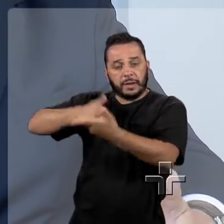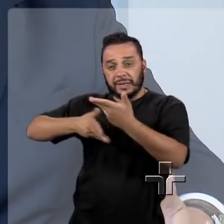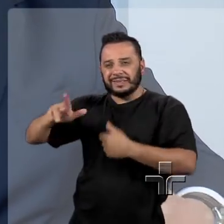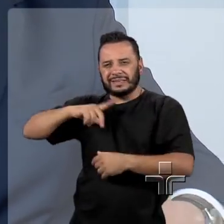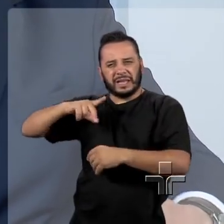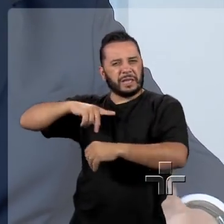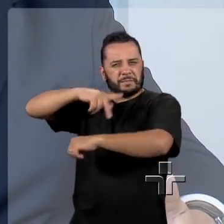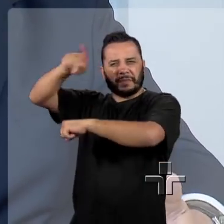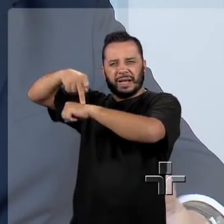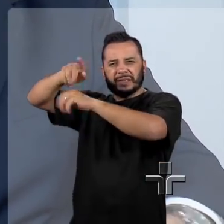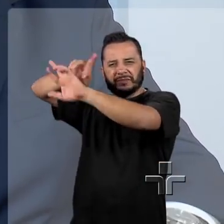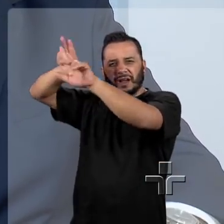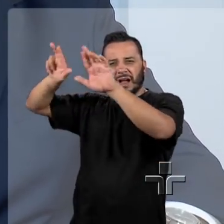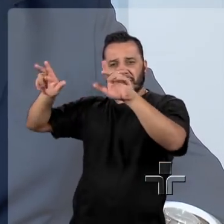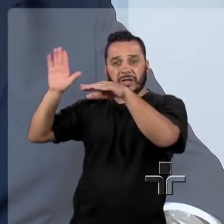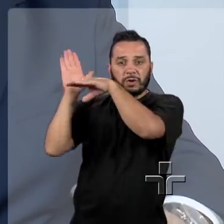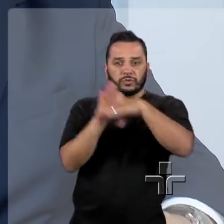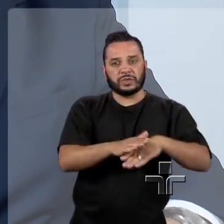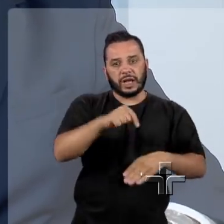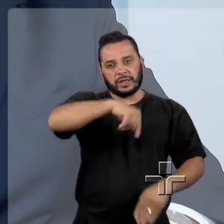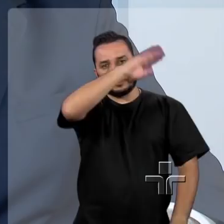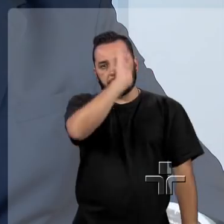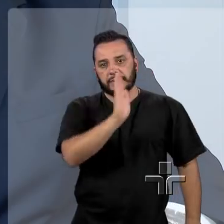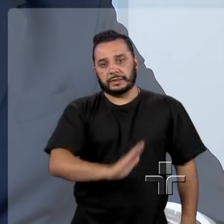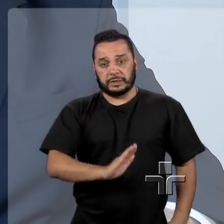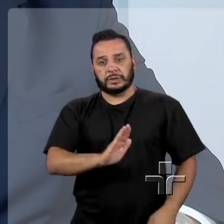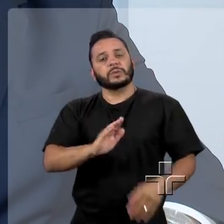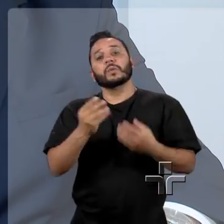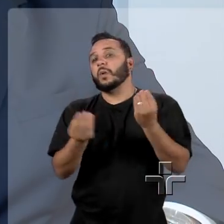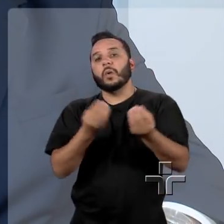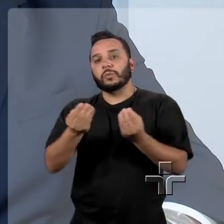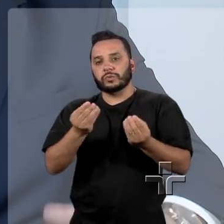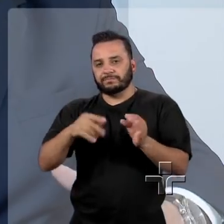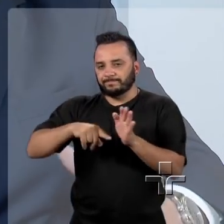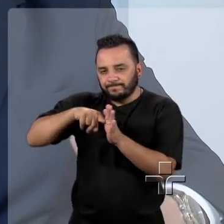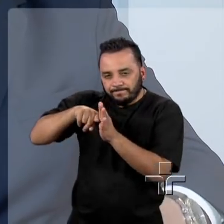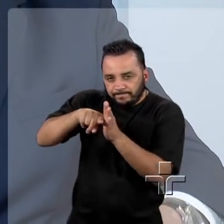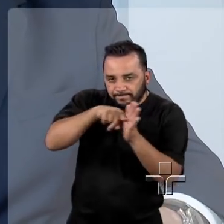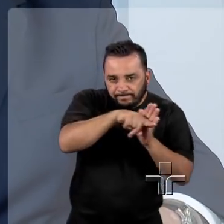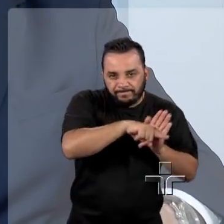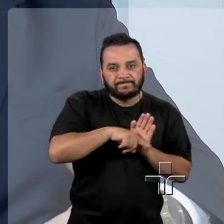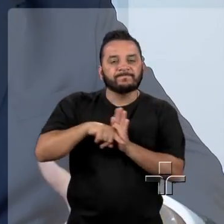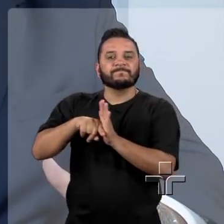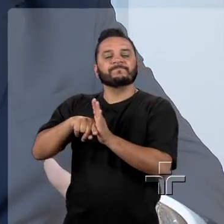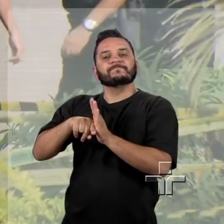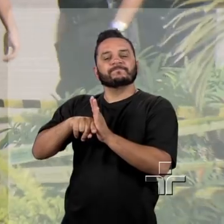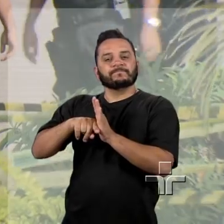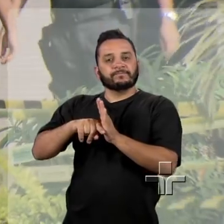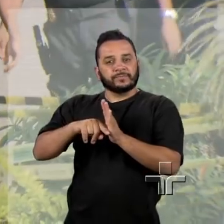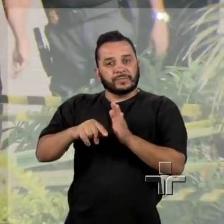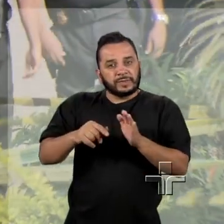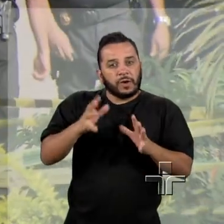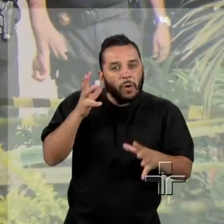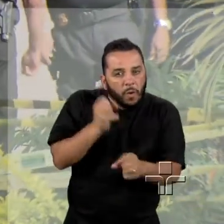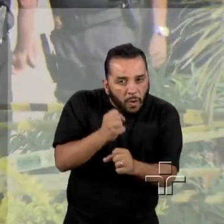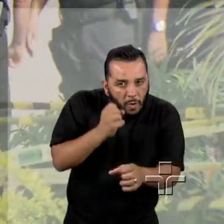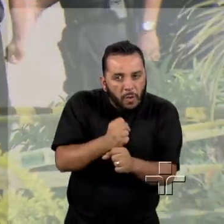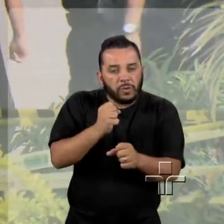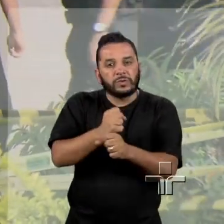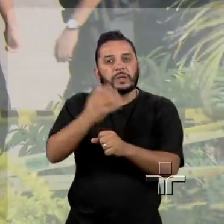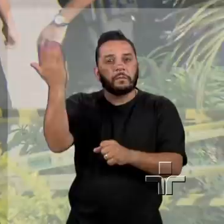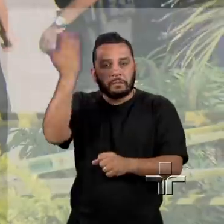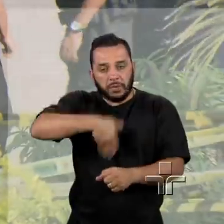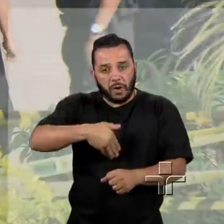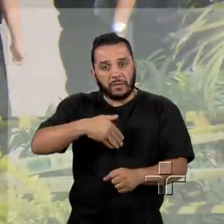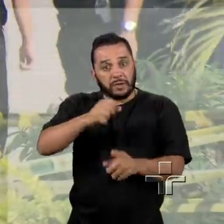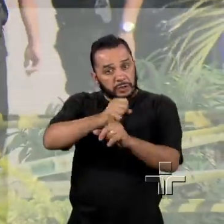países colaborando com o Brasil na investigação de contas, sociedades